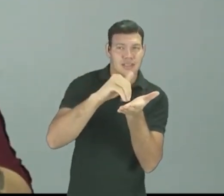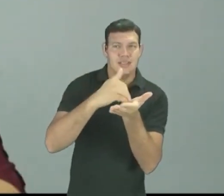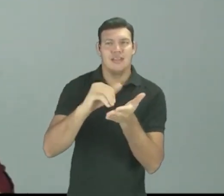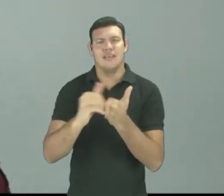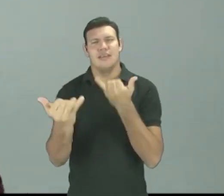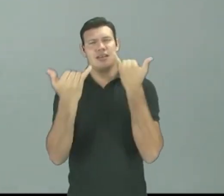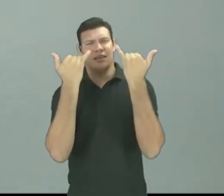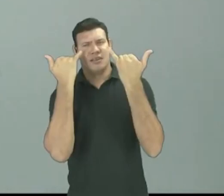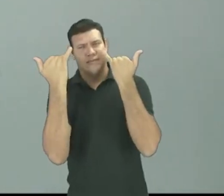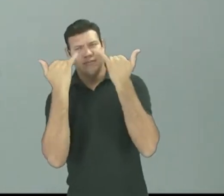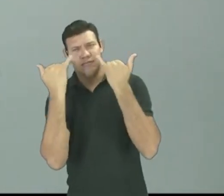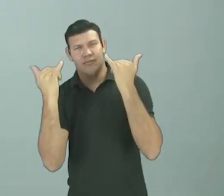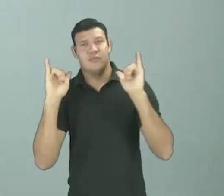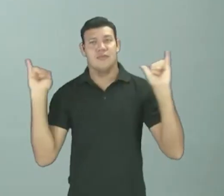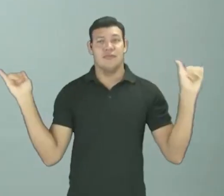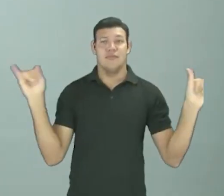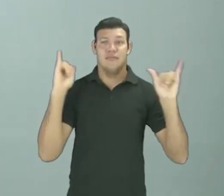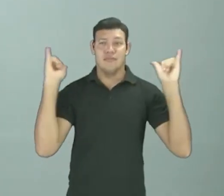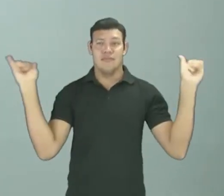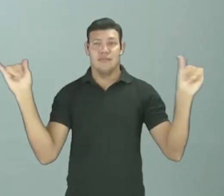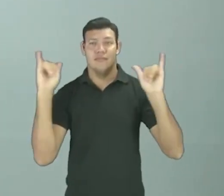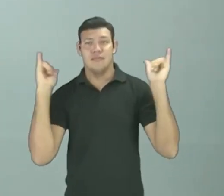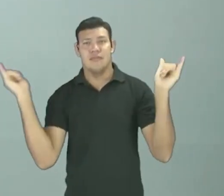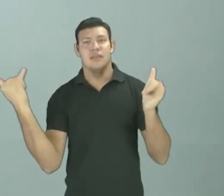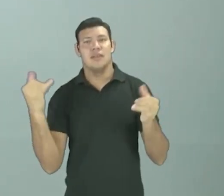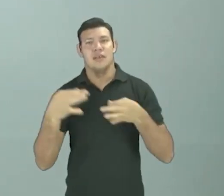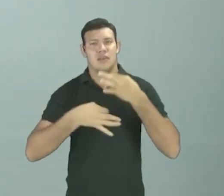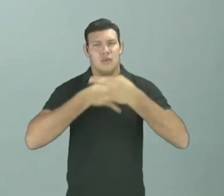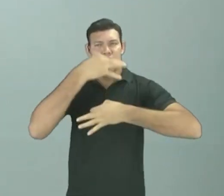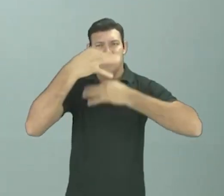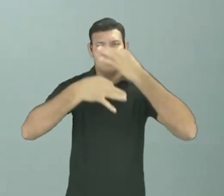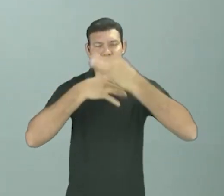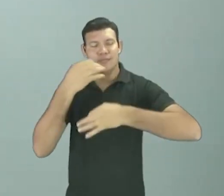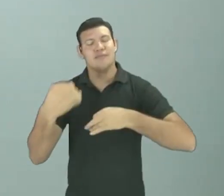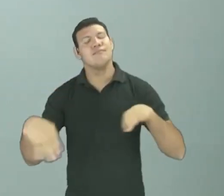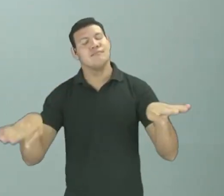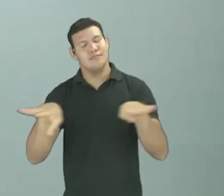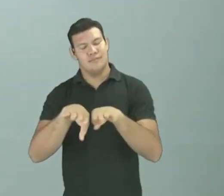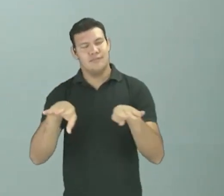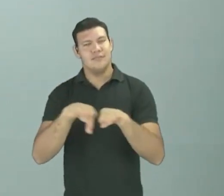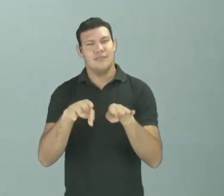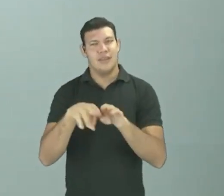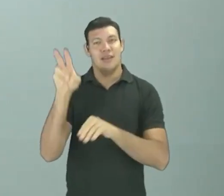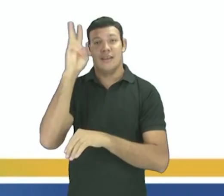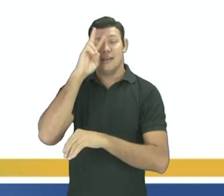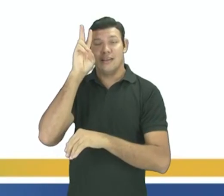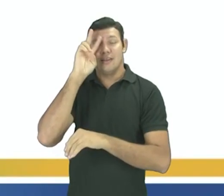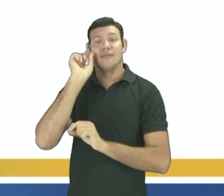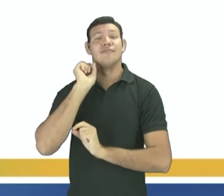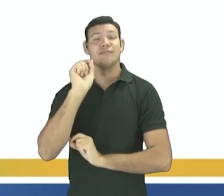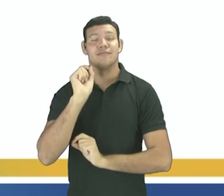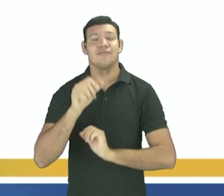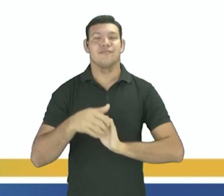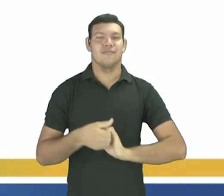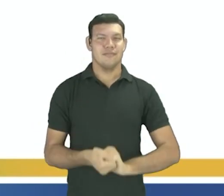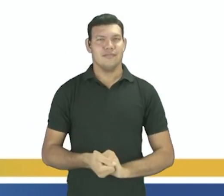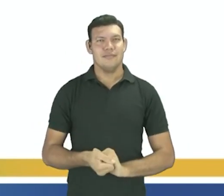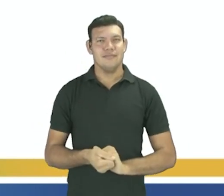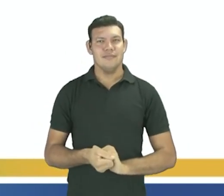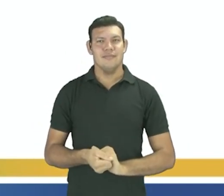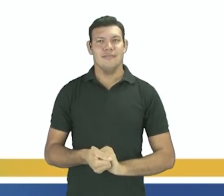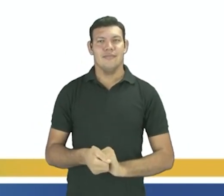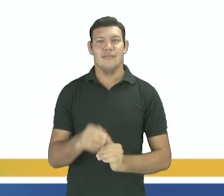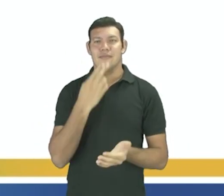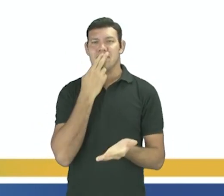notícias, informações, como argumentação também. Então, vamos dar uma relembrada aqui. Venham comigo. Então,